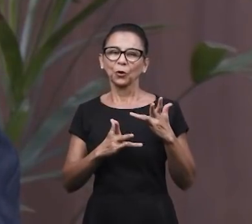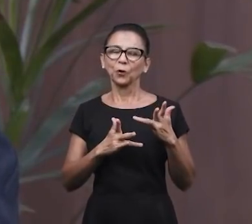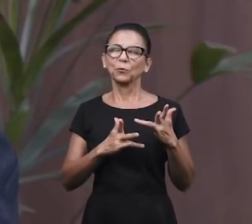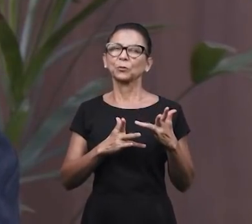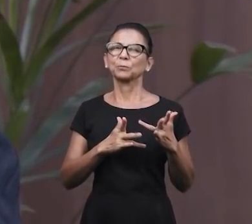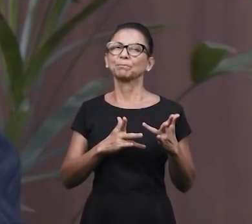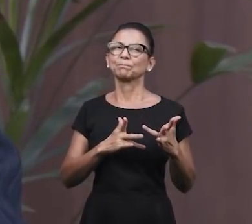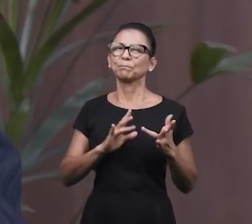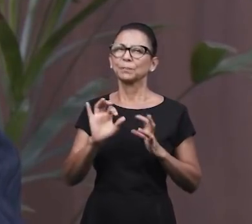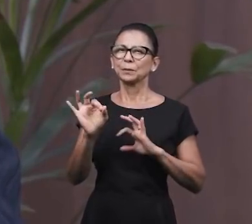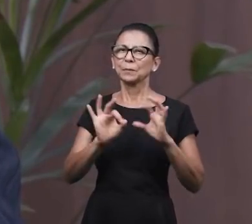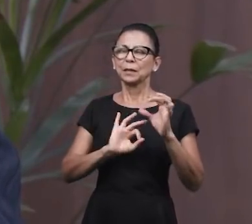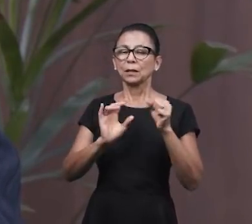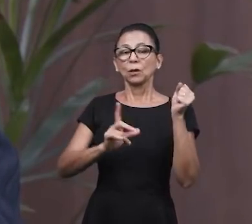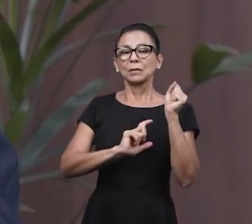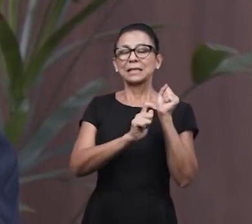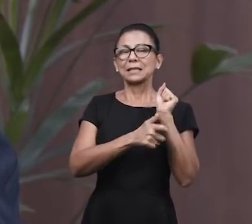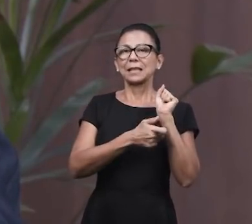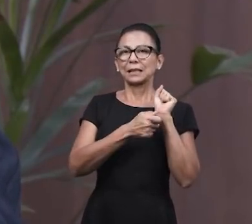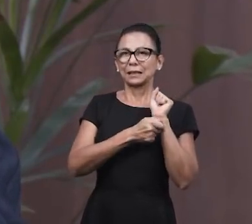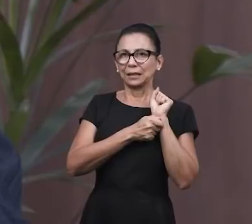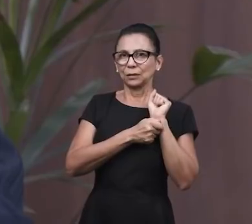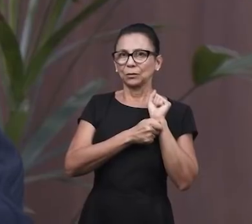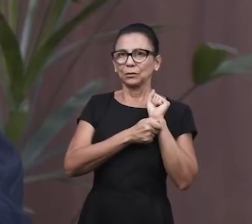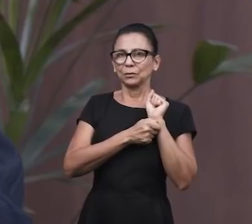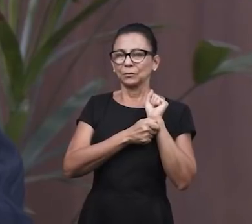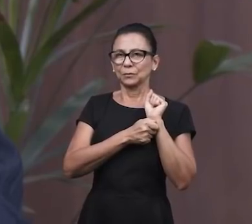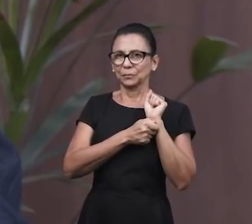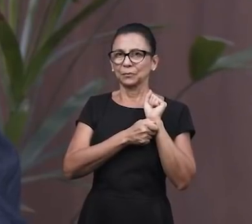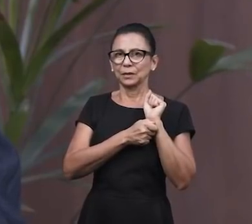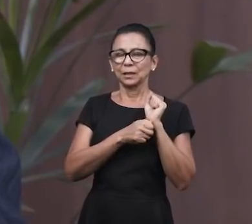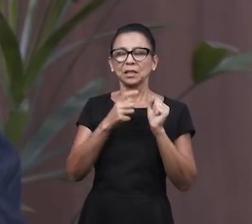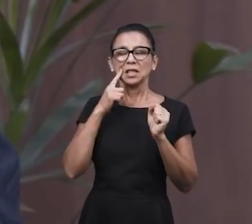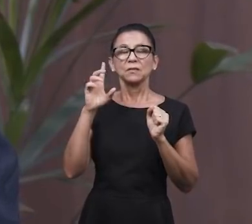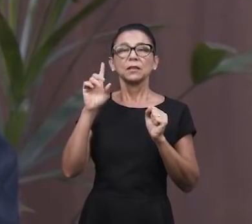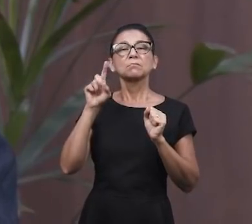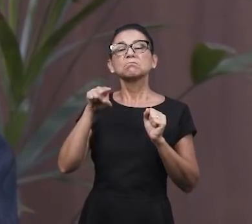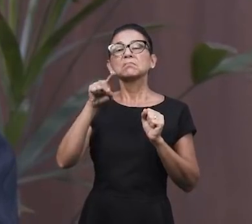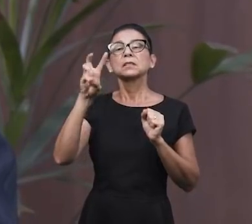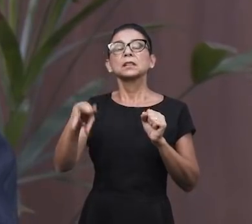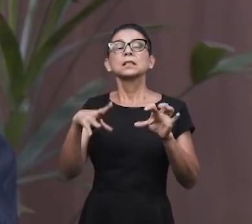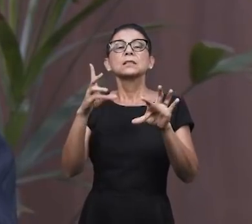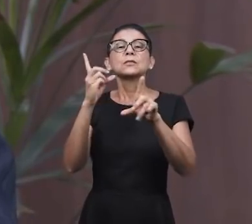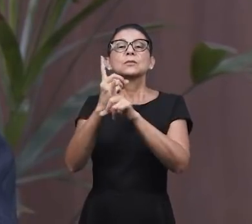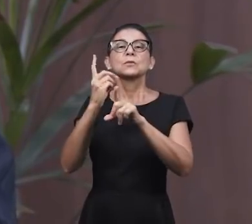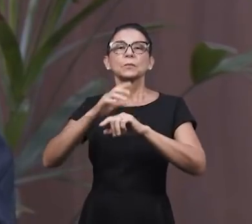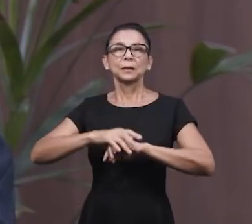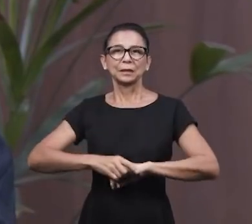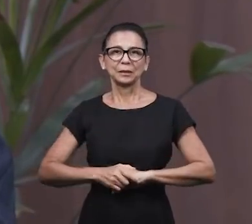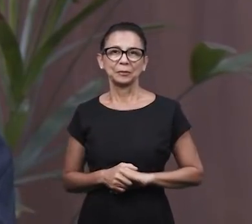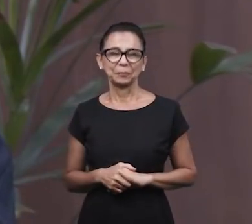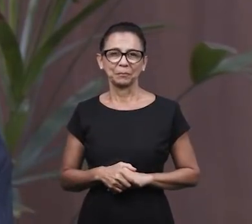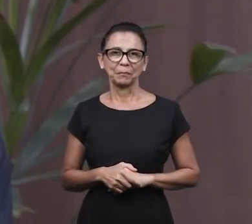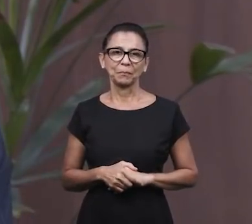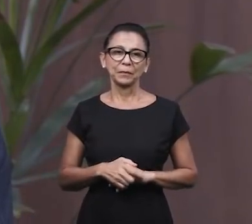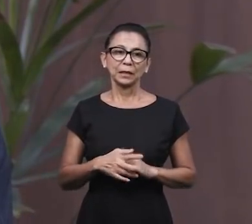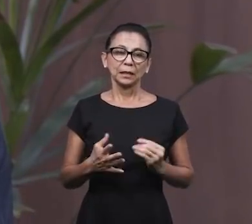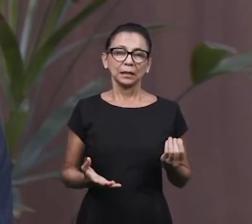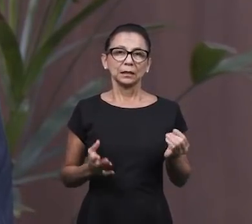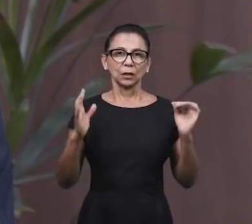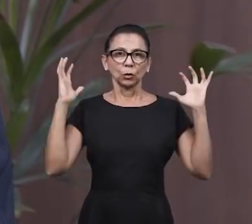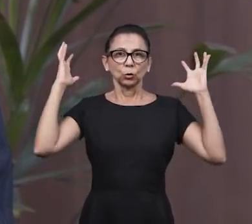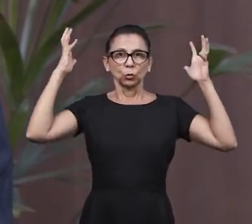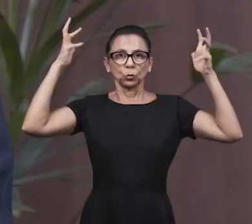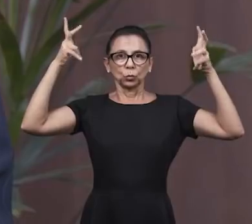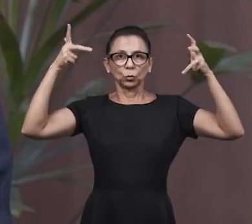enigma, que era a expressão, né, em Juízes capítulo 14, né, os versos 12 a 14, né, do comedor